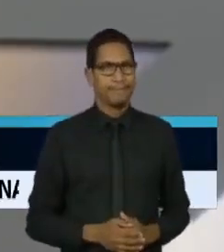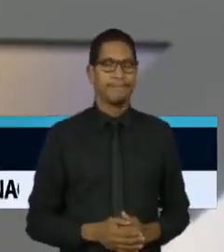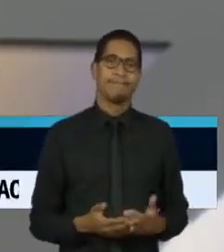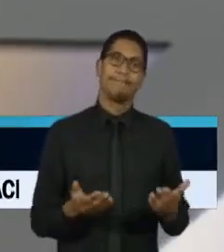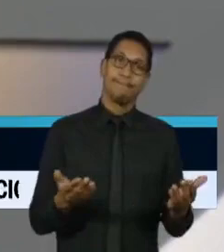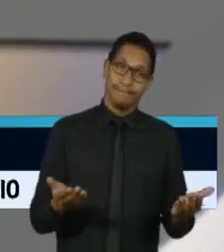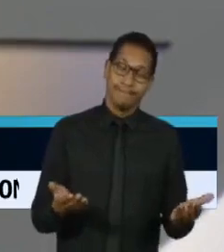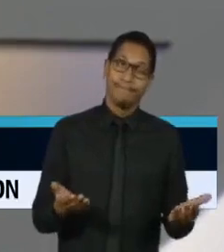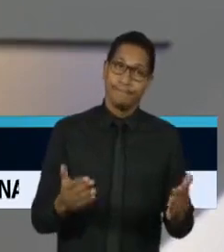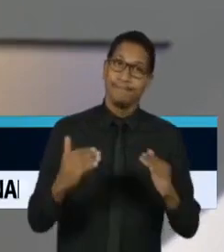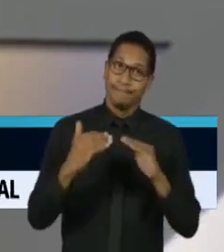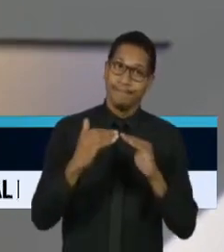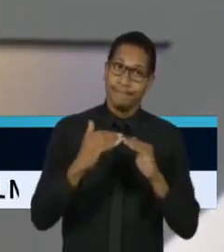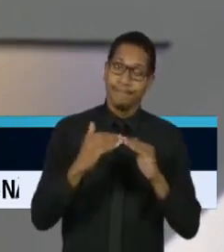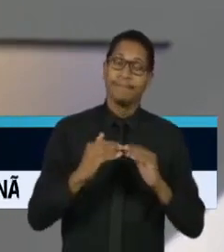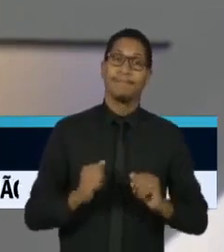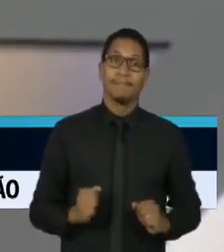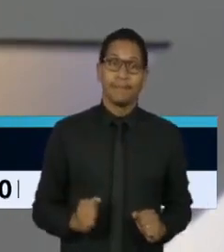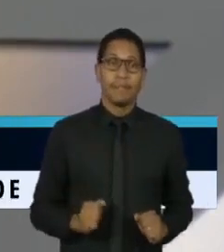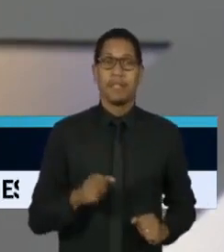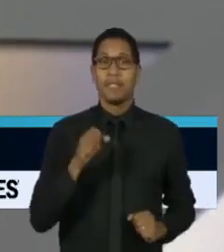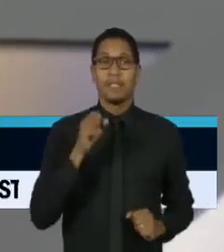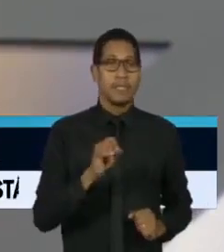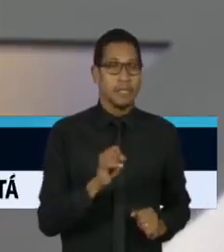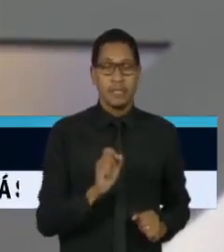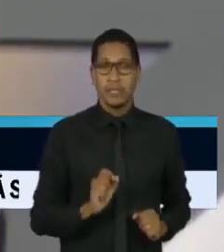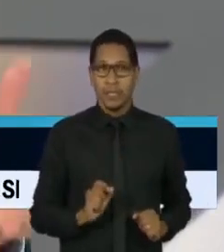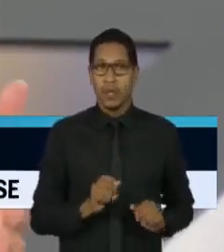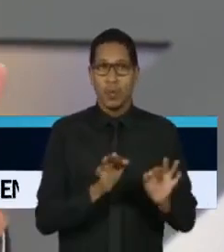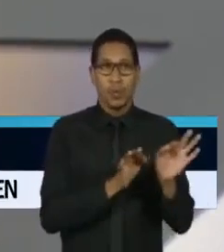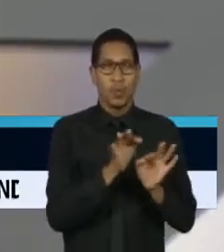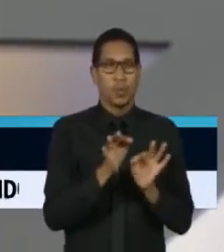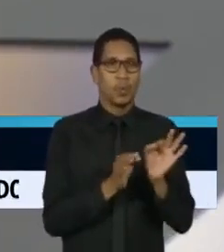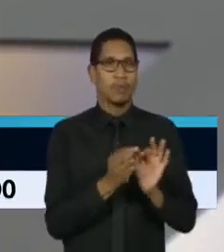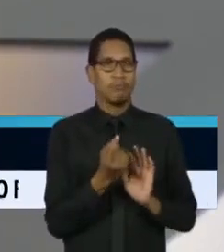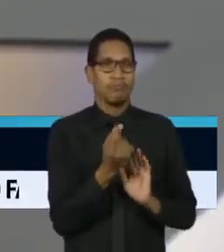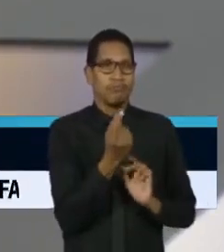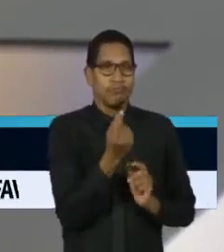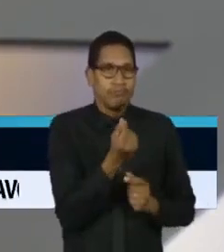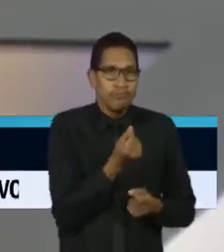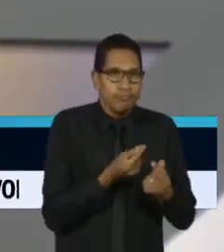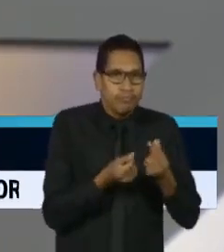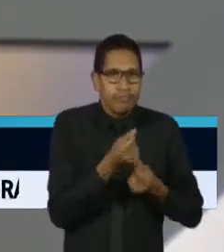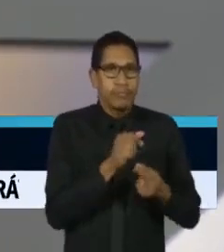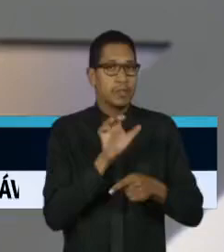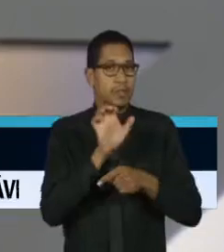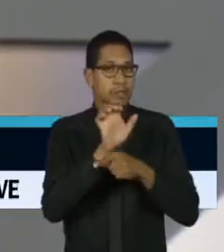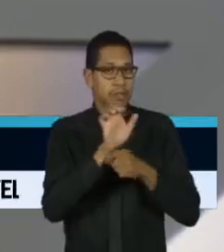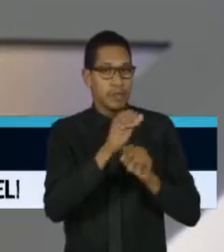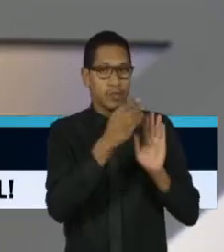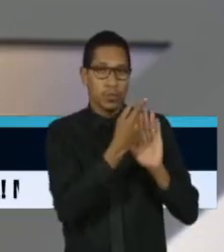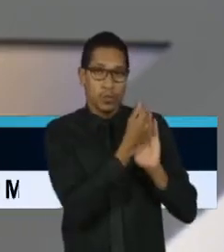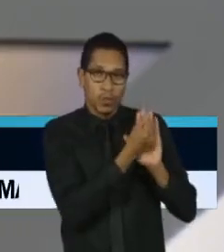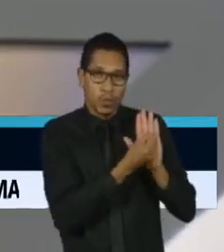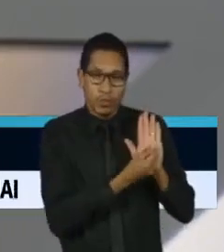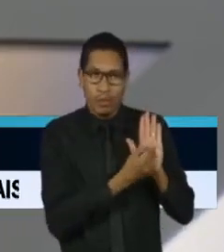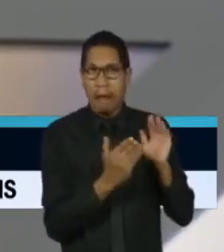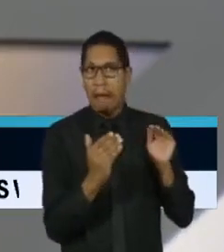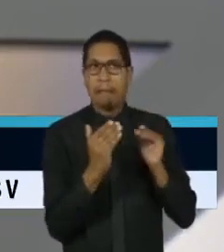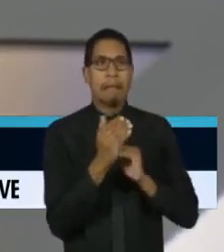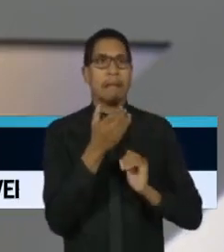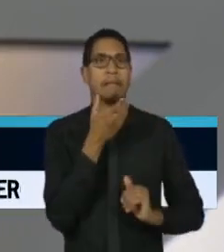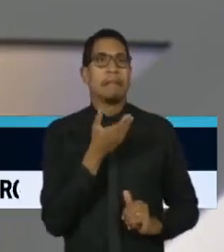qualquer se você vai organizar as Finanças dos Estados organiza até até dezembro